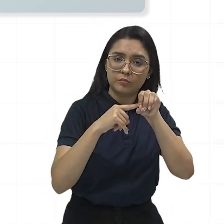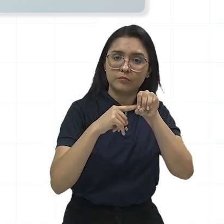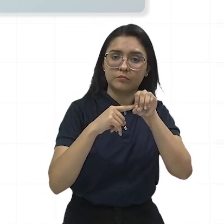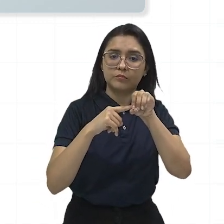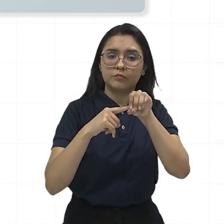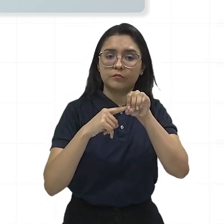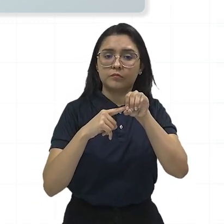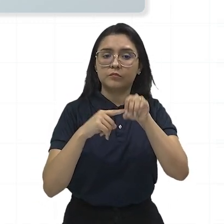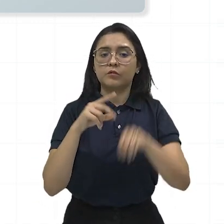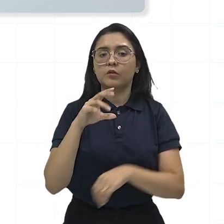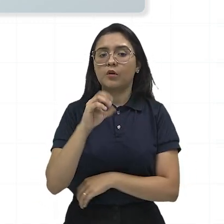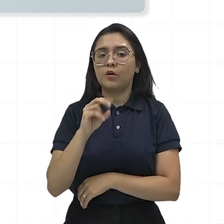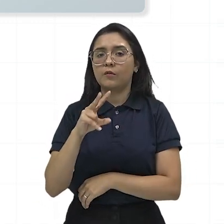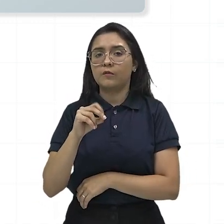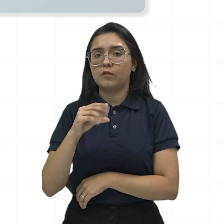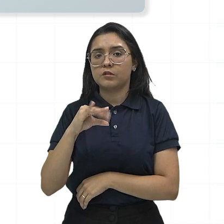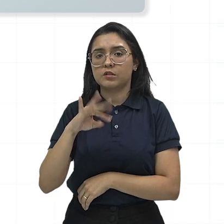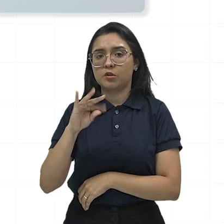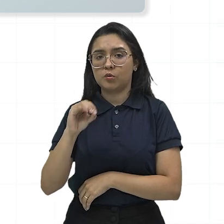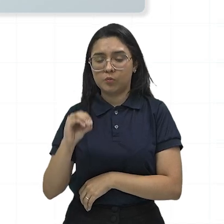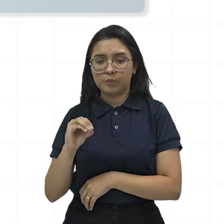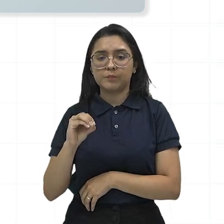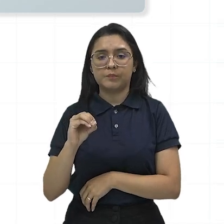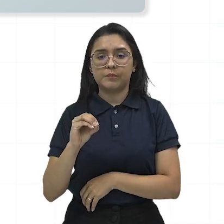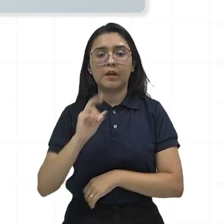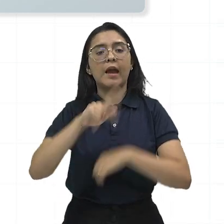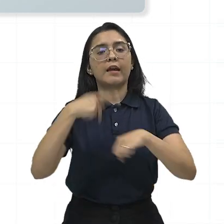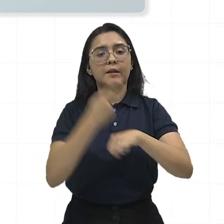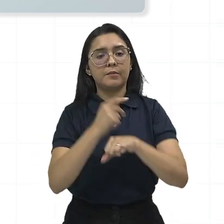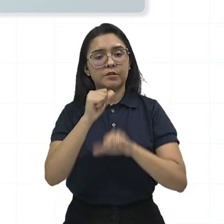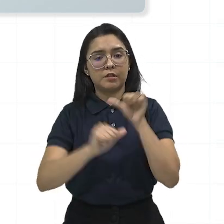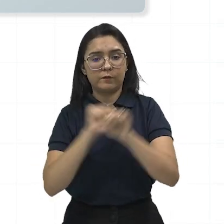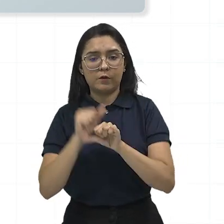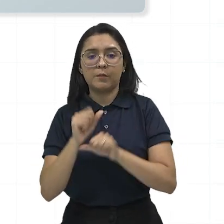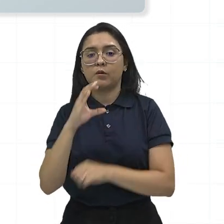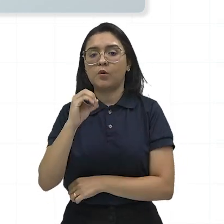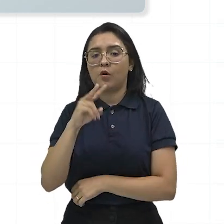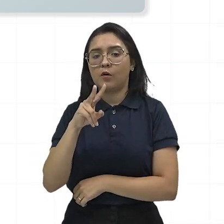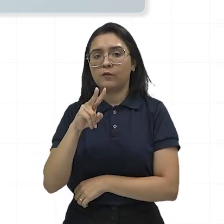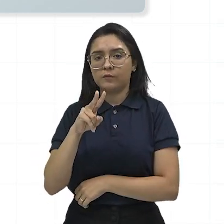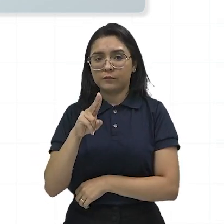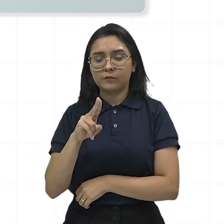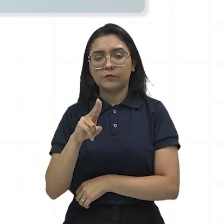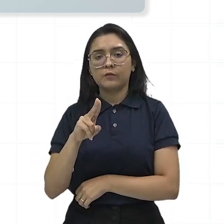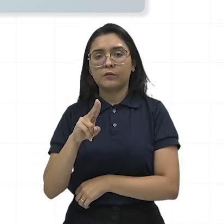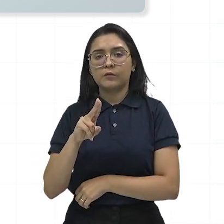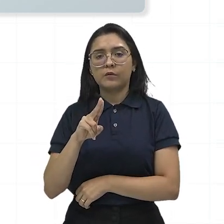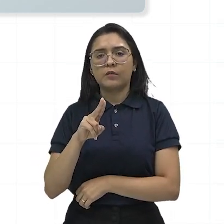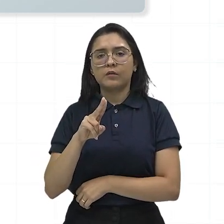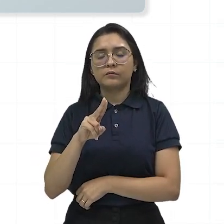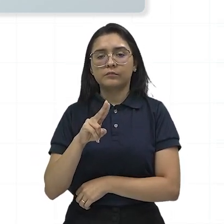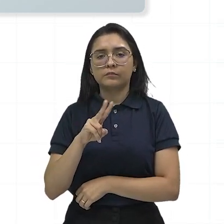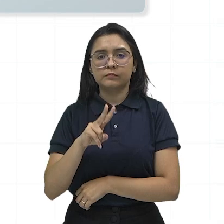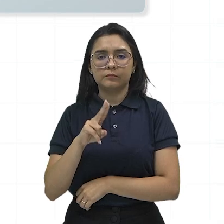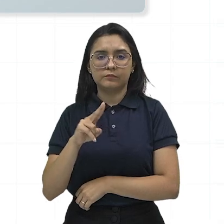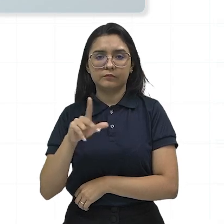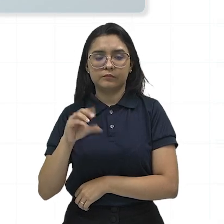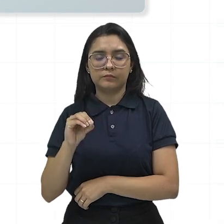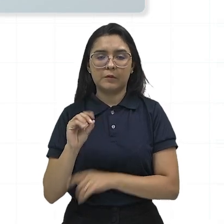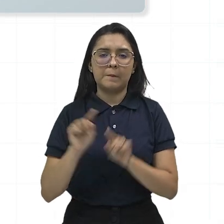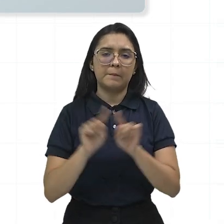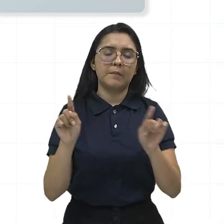ou melhor, do ovócito secundário, que após isso se torna o óvulo. Mas para que fique bem claro esse processo